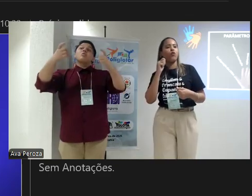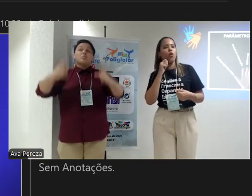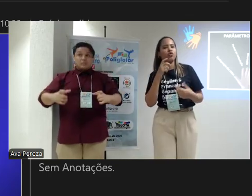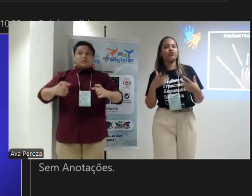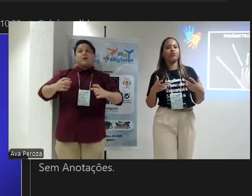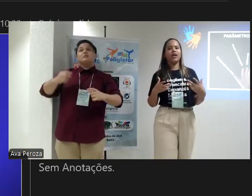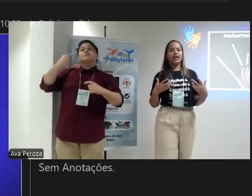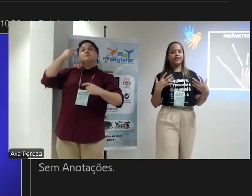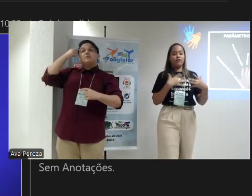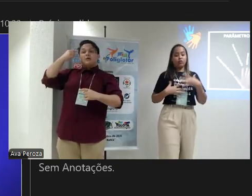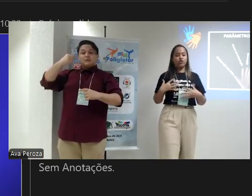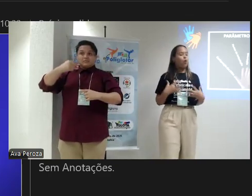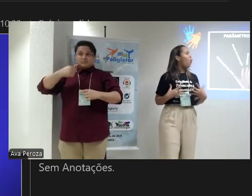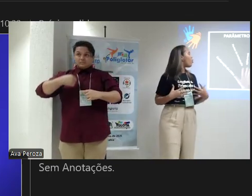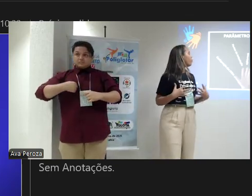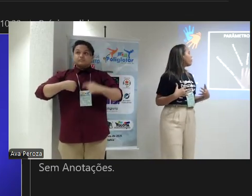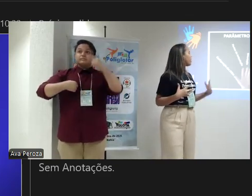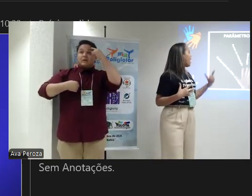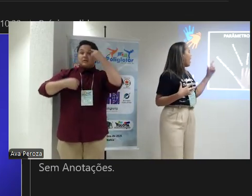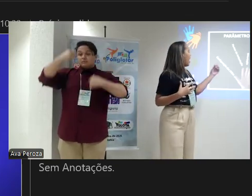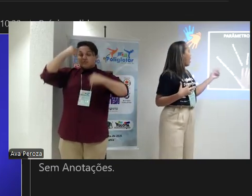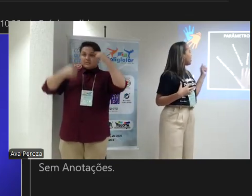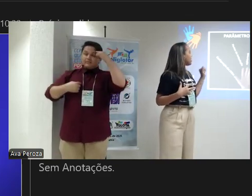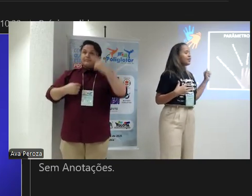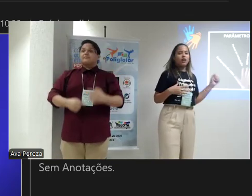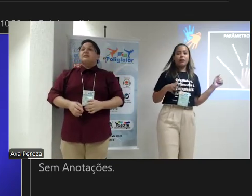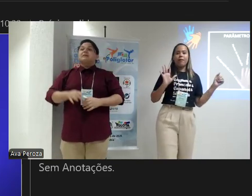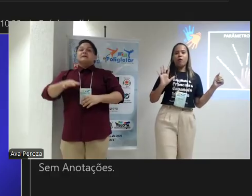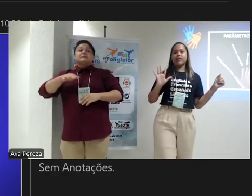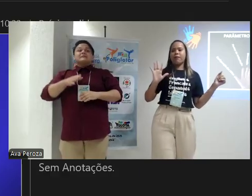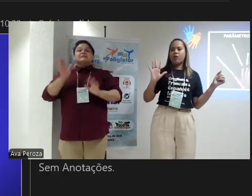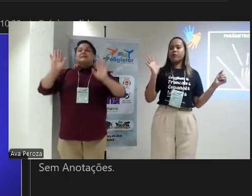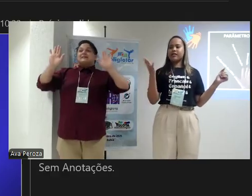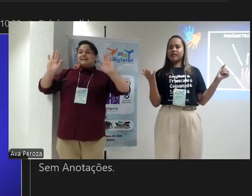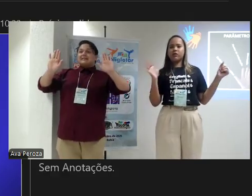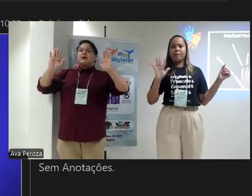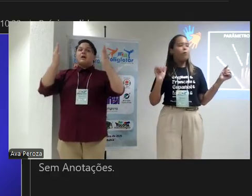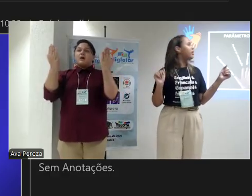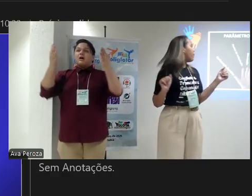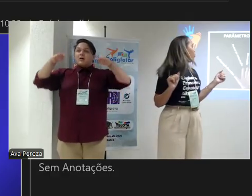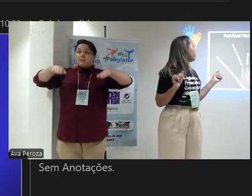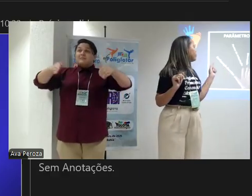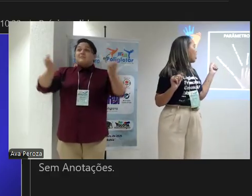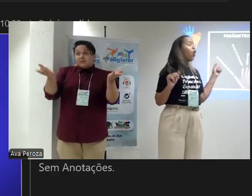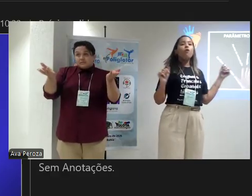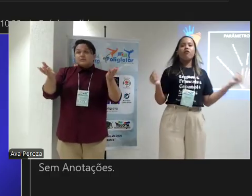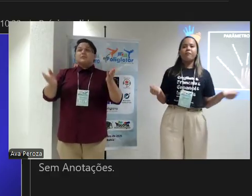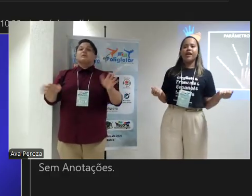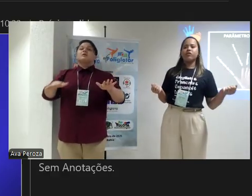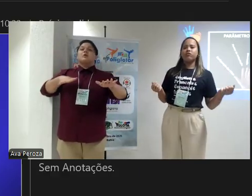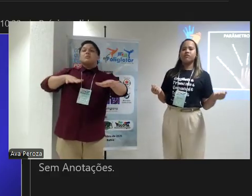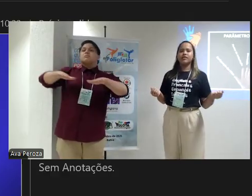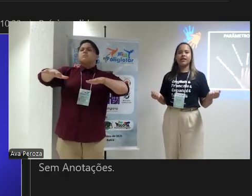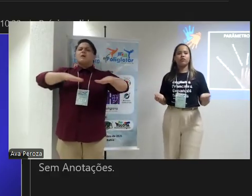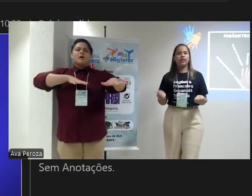feito no rosto, se é feito no seu corpo, a orientação da palma da mão, a posição da palma da mão, o